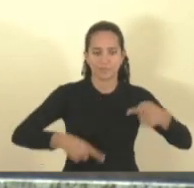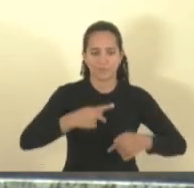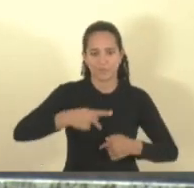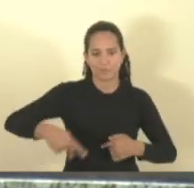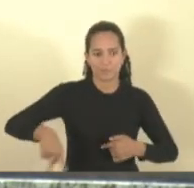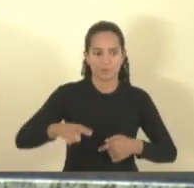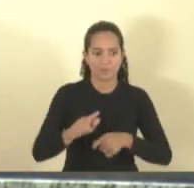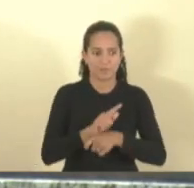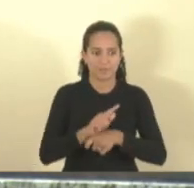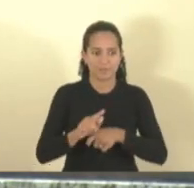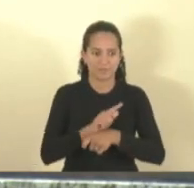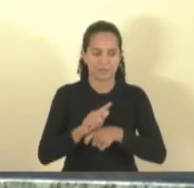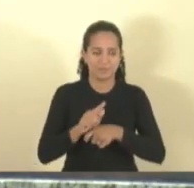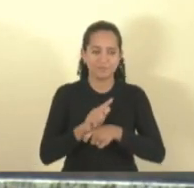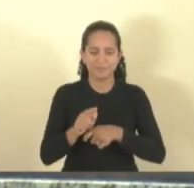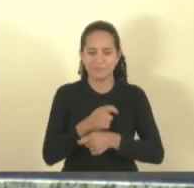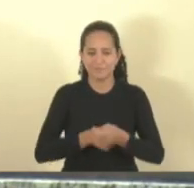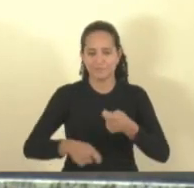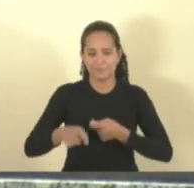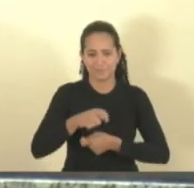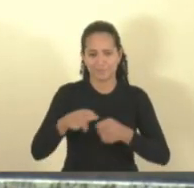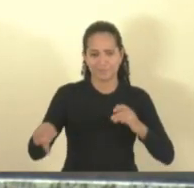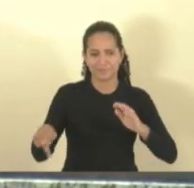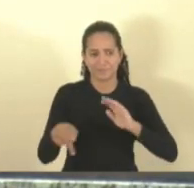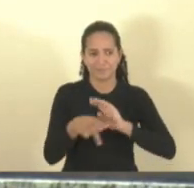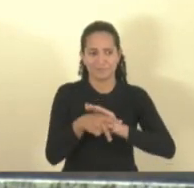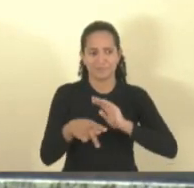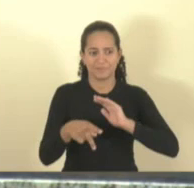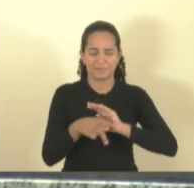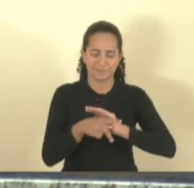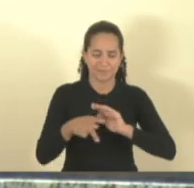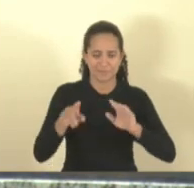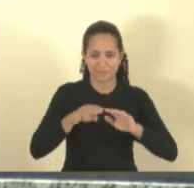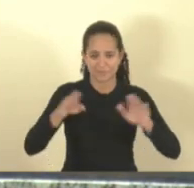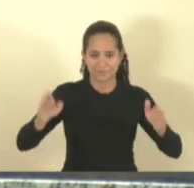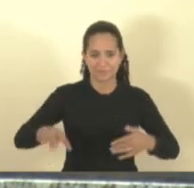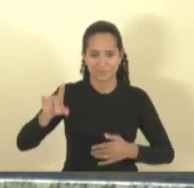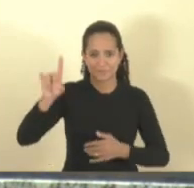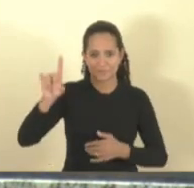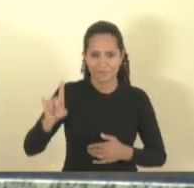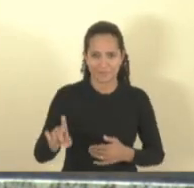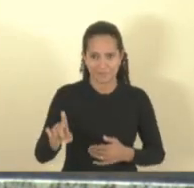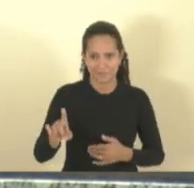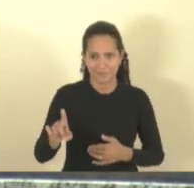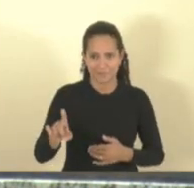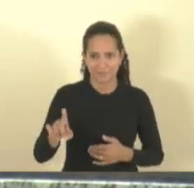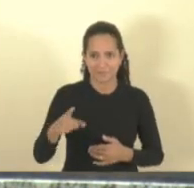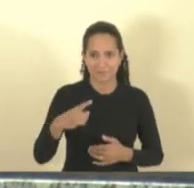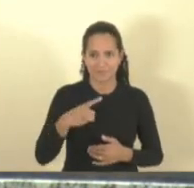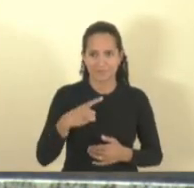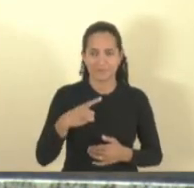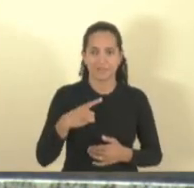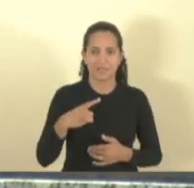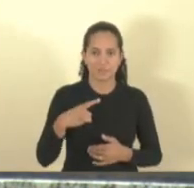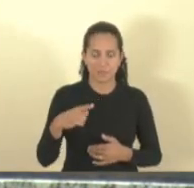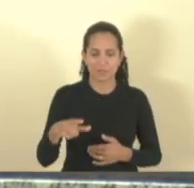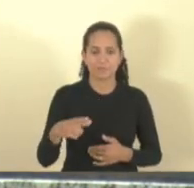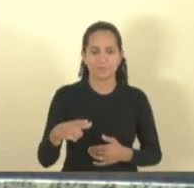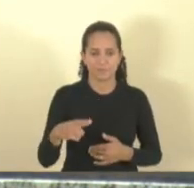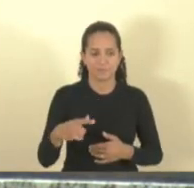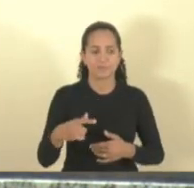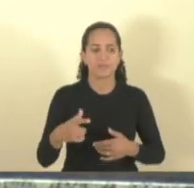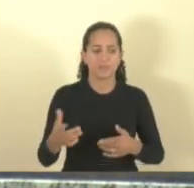e gestão governamental, conforme requerimento da mesa diretora e de minha iniciativa, aprovado no plenário dessa casa por